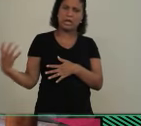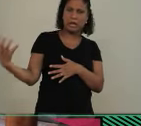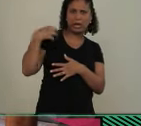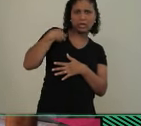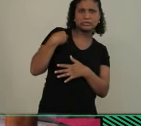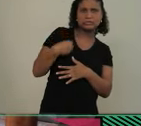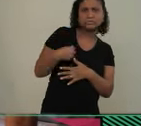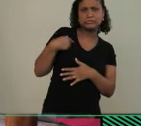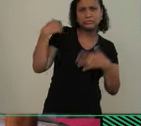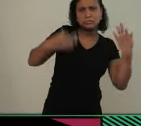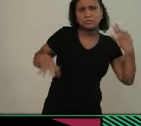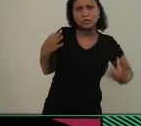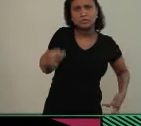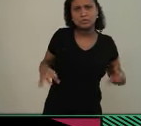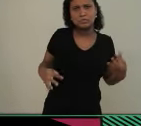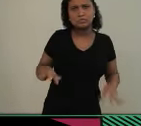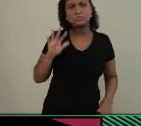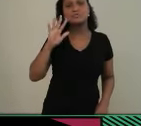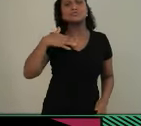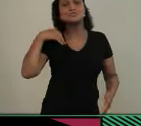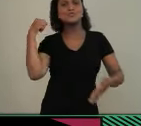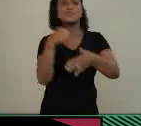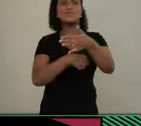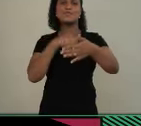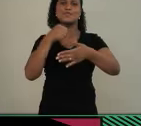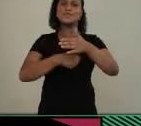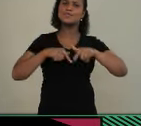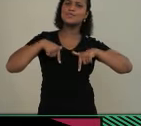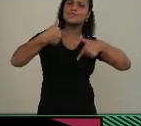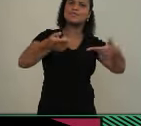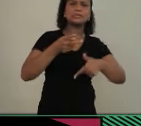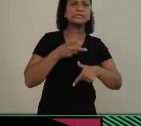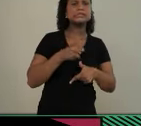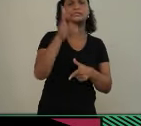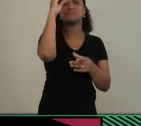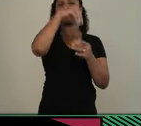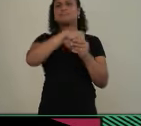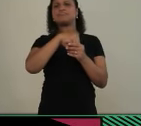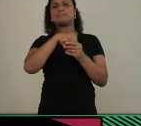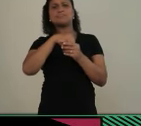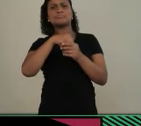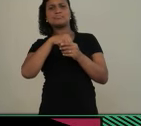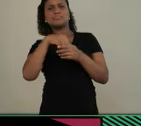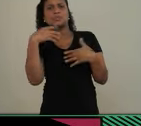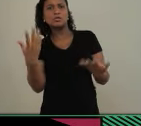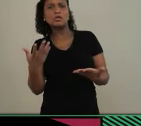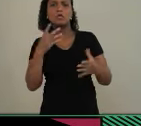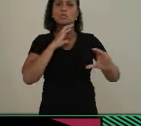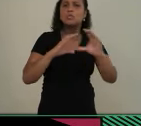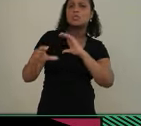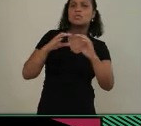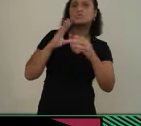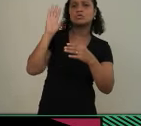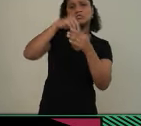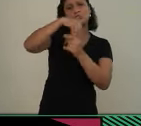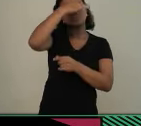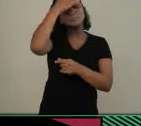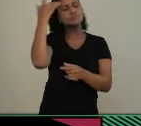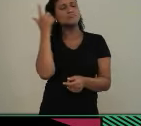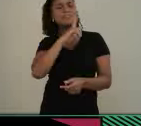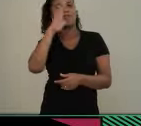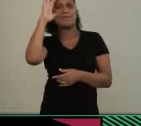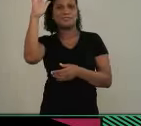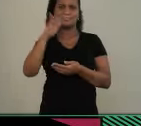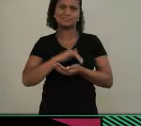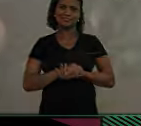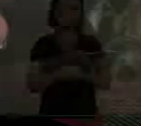machucada, mas eu luto. Sempre há meios de expressão, meios de comunicação, meios da pessoa